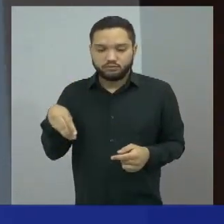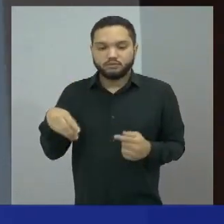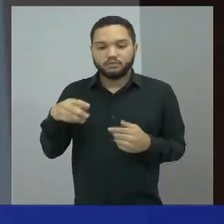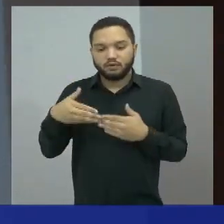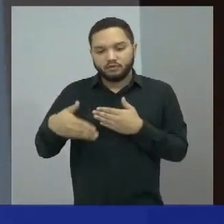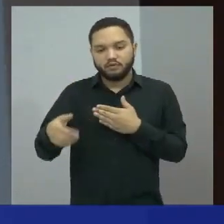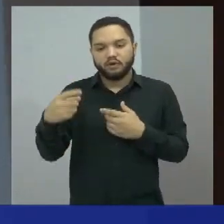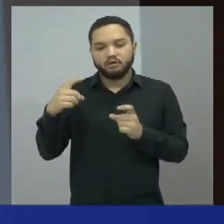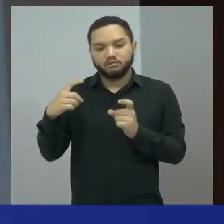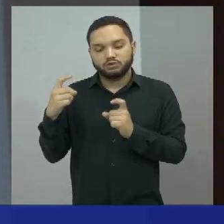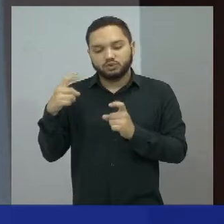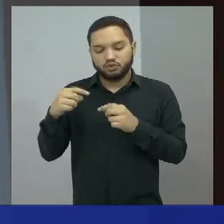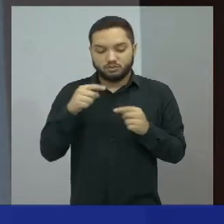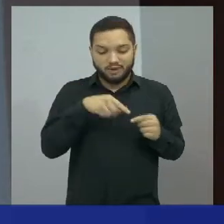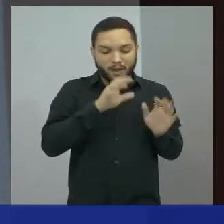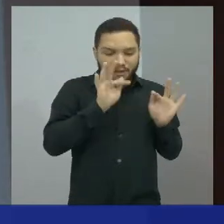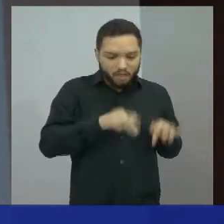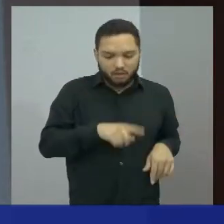debater logo em seguida.